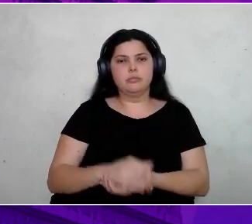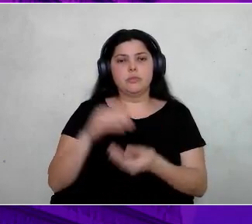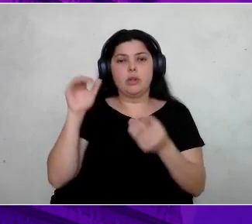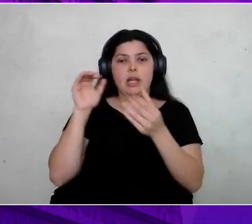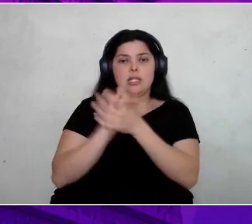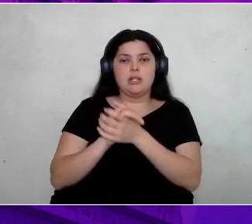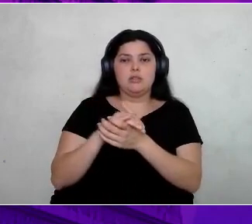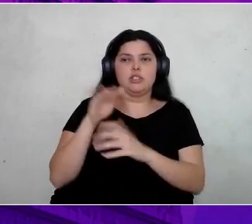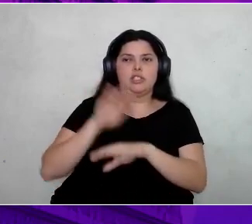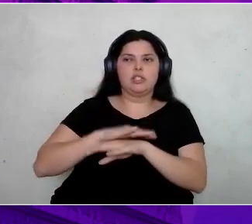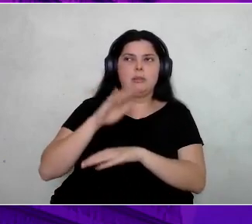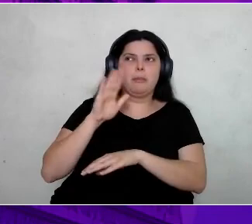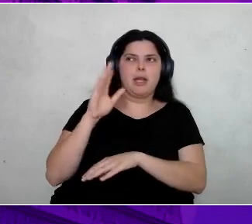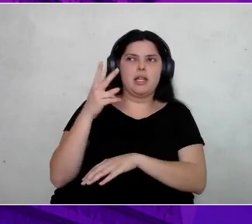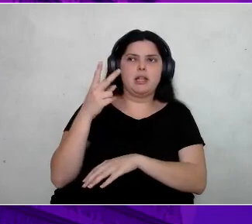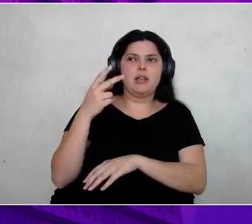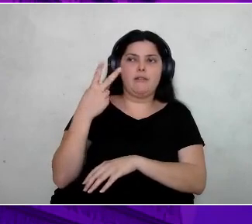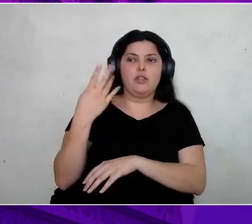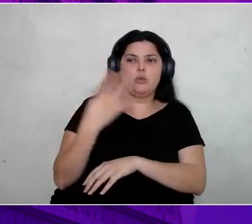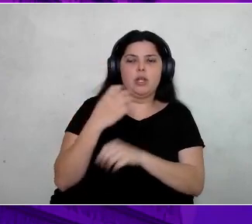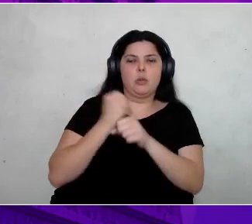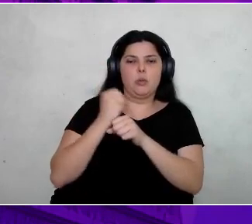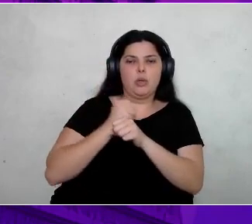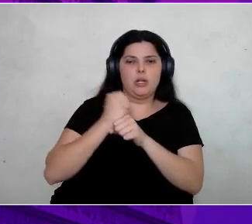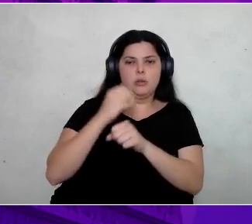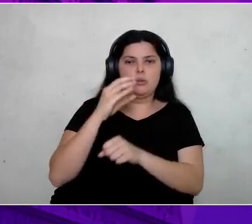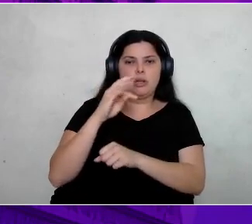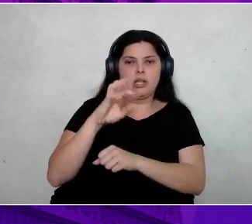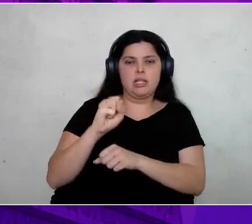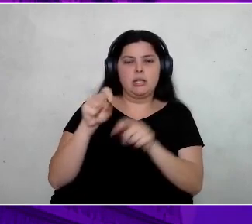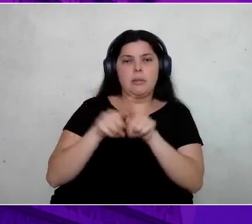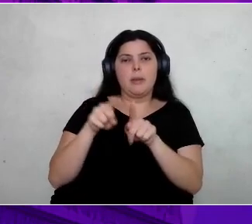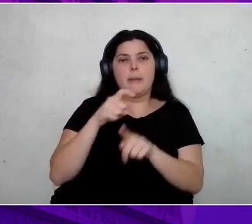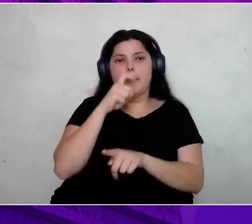anos com a Cris, sou pai da Clarice. Oi, filha.